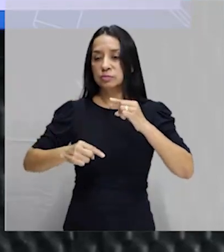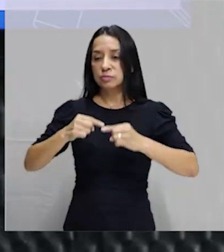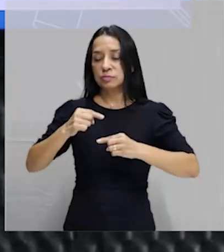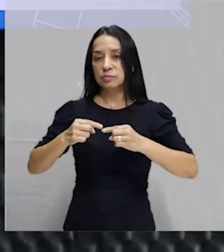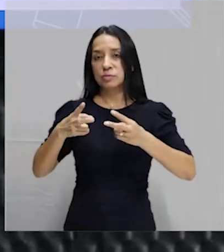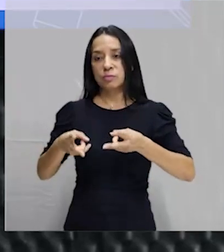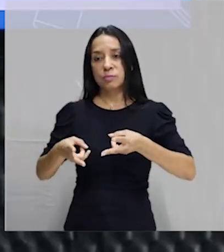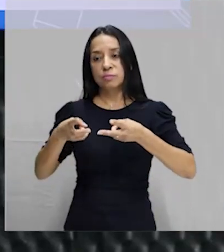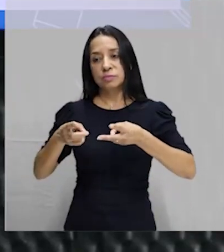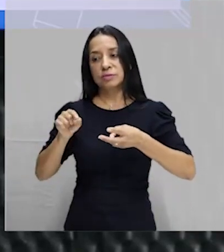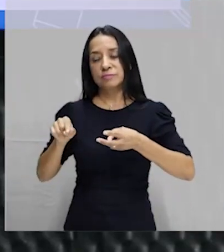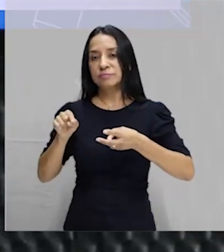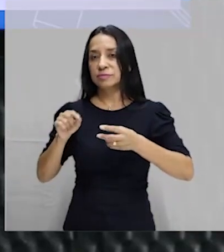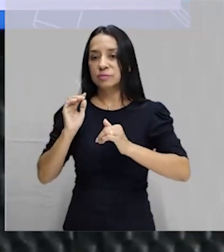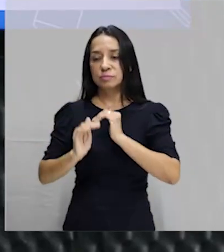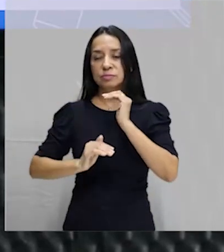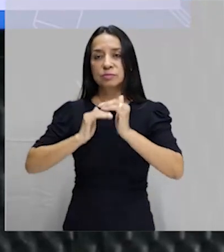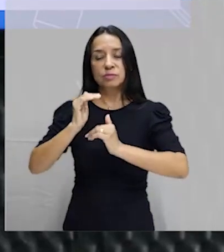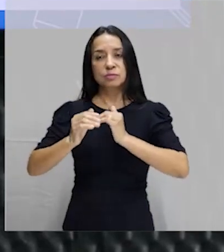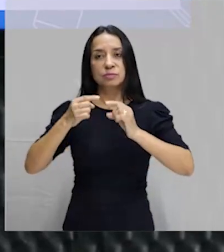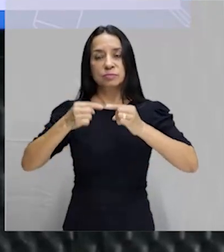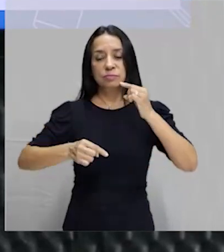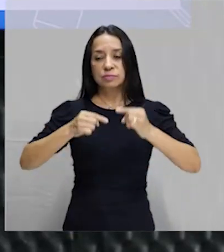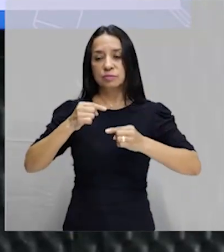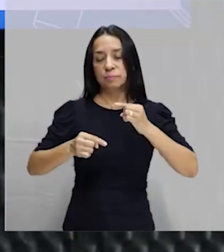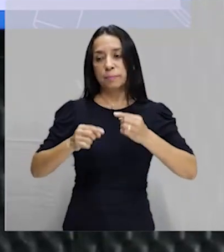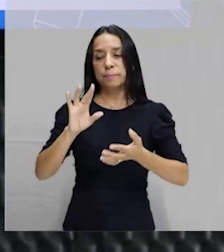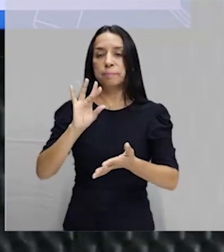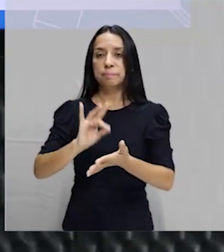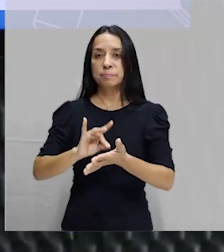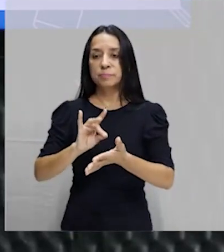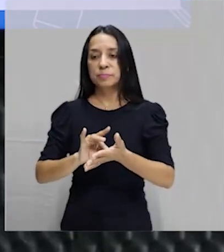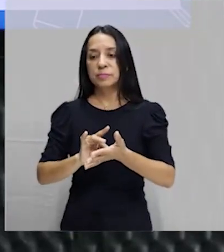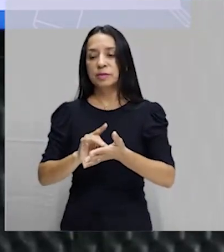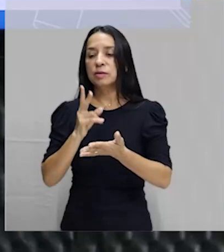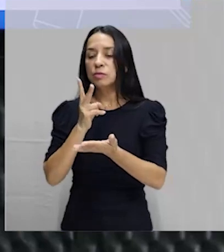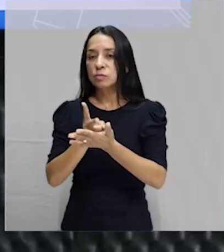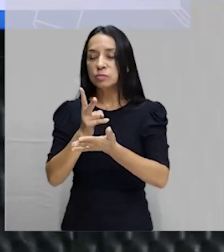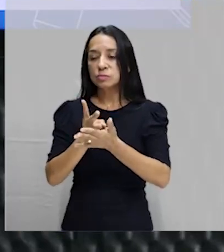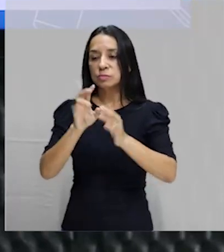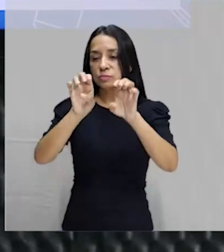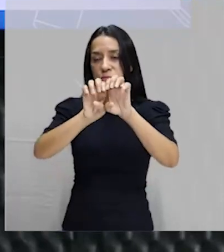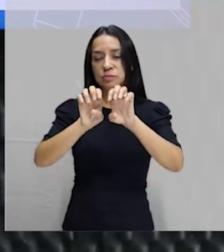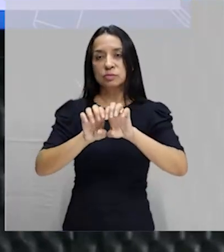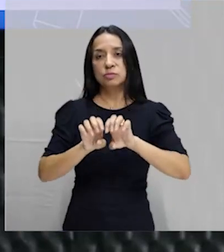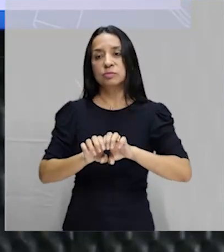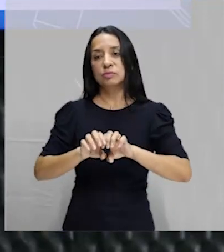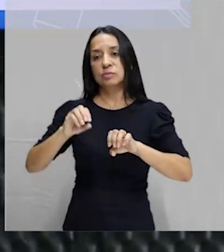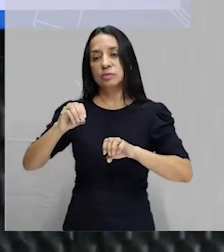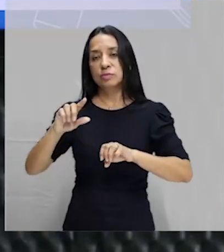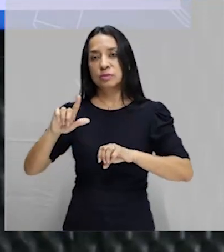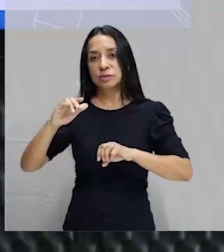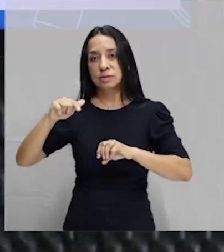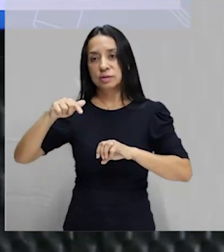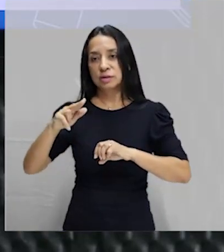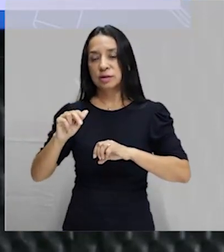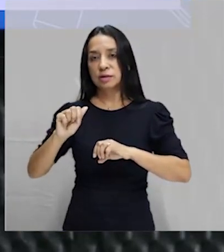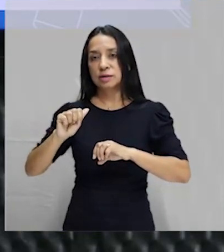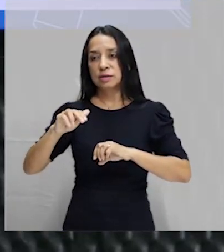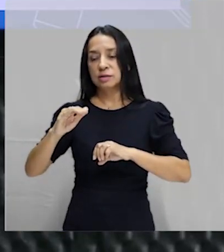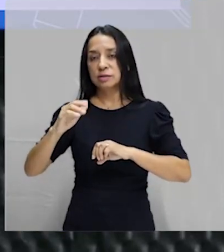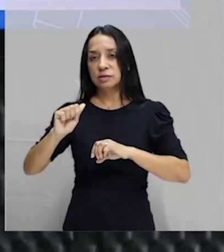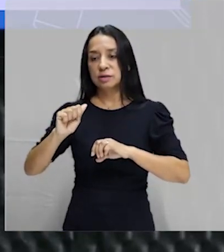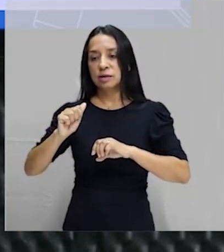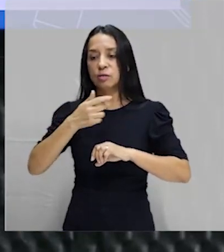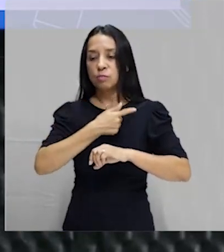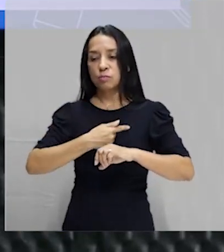evoluiu politicamente. Esparta, na verdade, ela se manteve com uma estrutura oligárquica, governo de